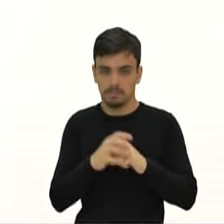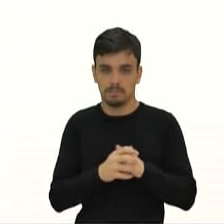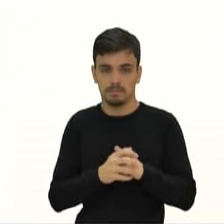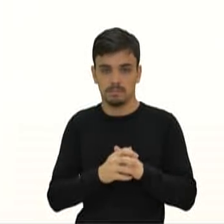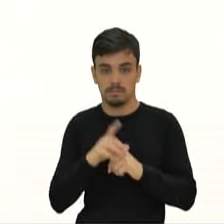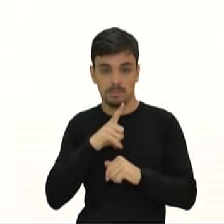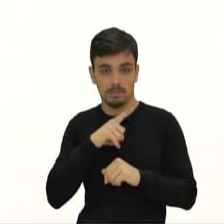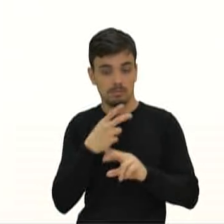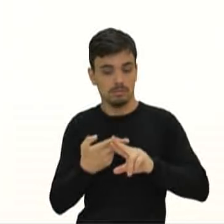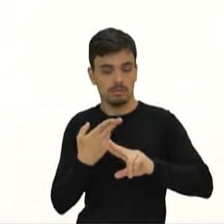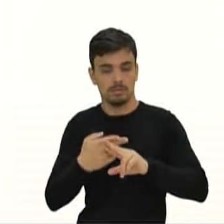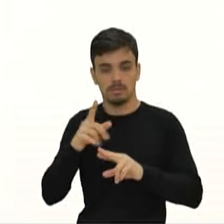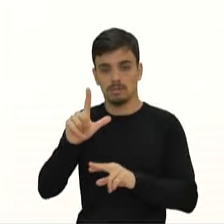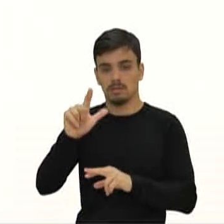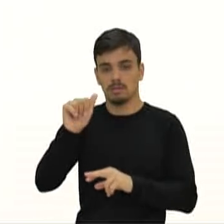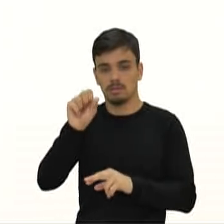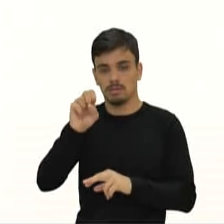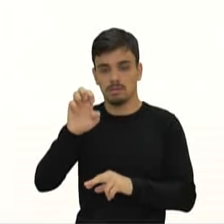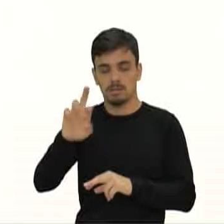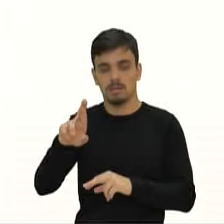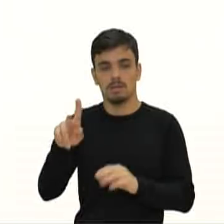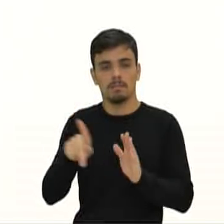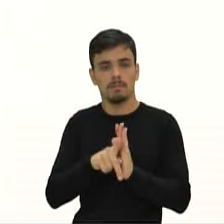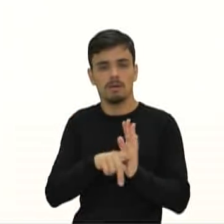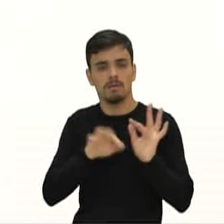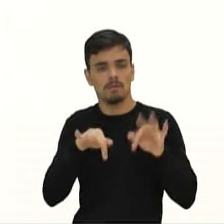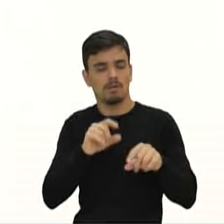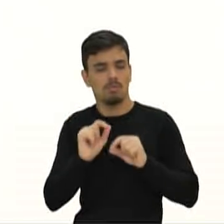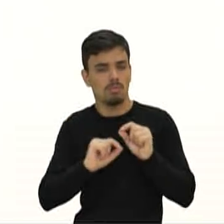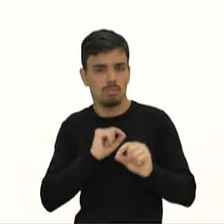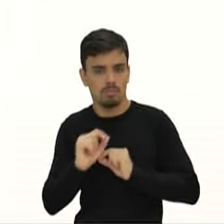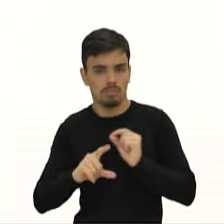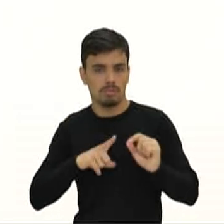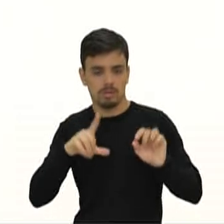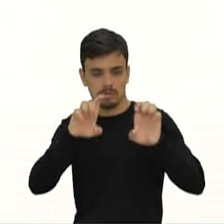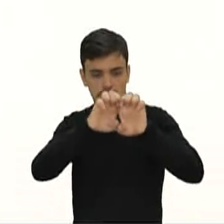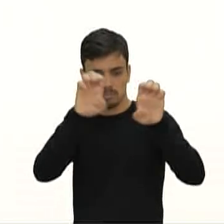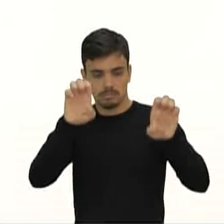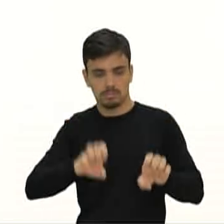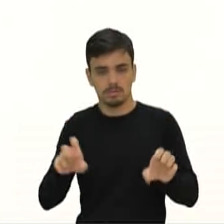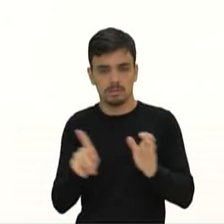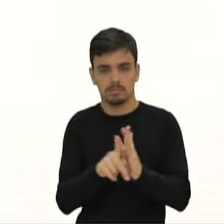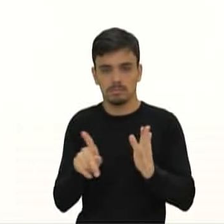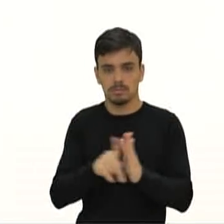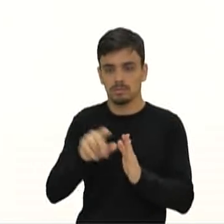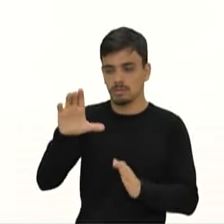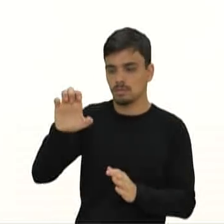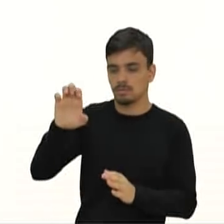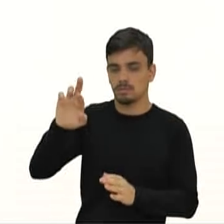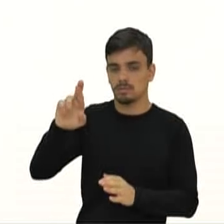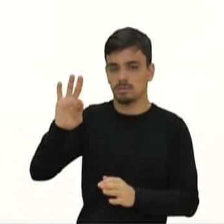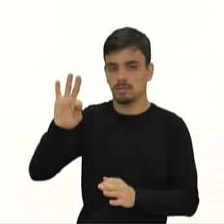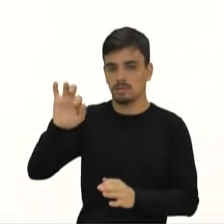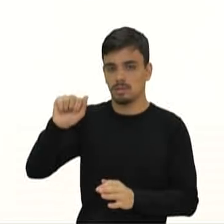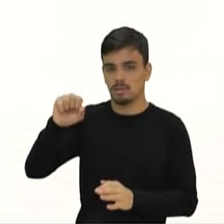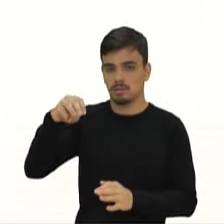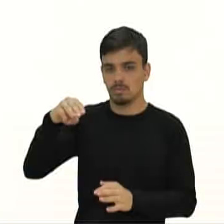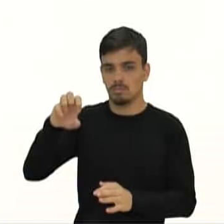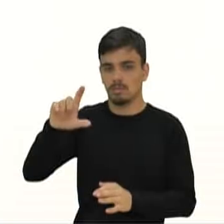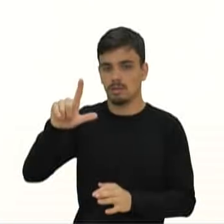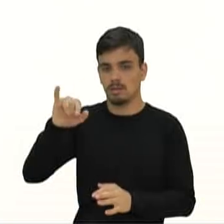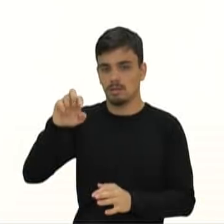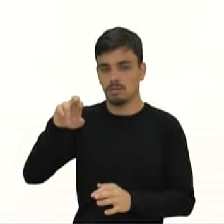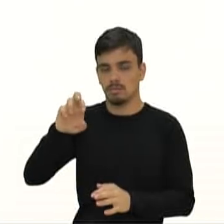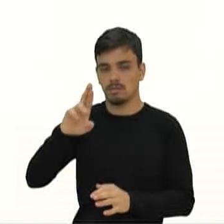tal finalidade, o LASIK, onde você tem a estruturação ali do ceratomileuse local assistida